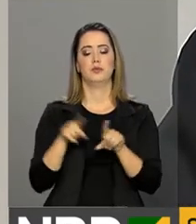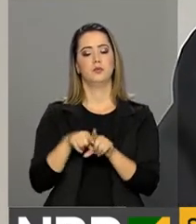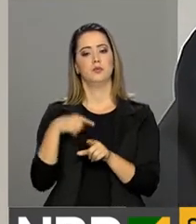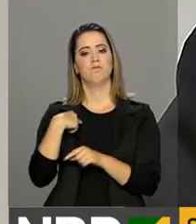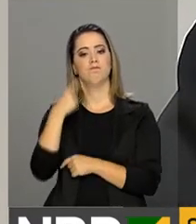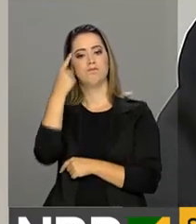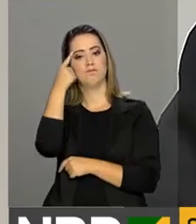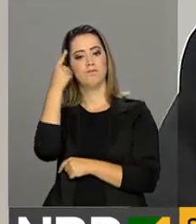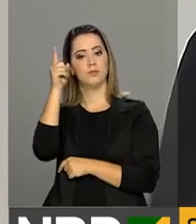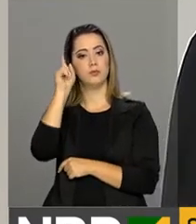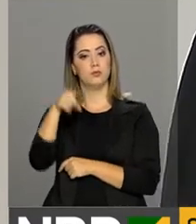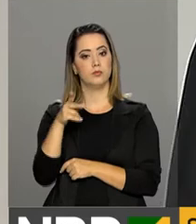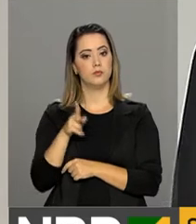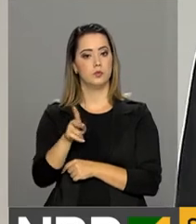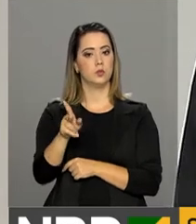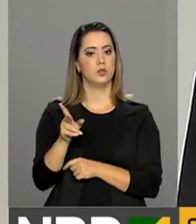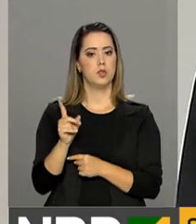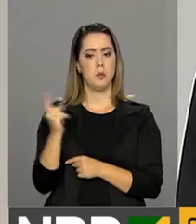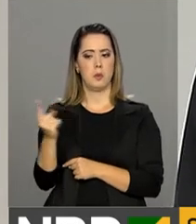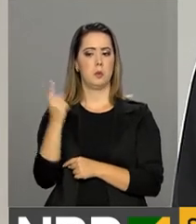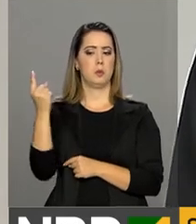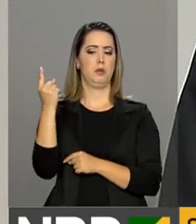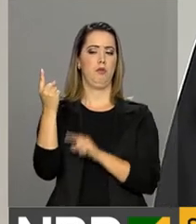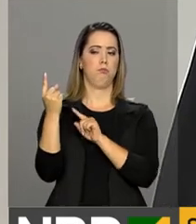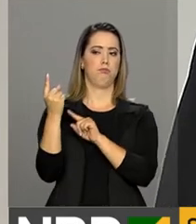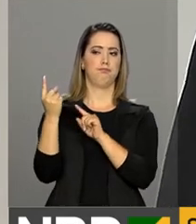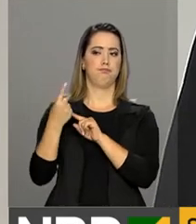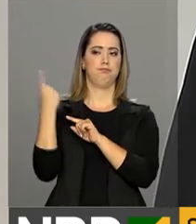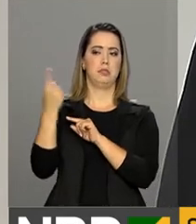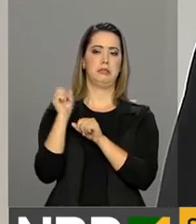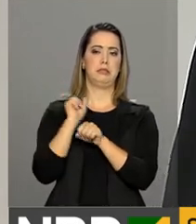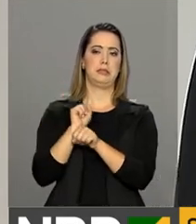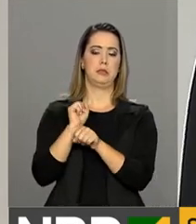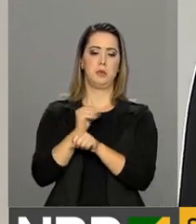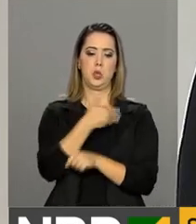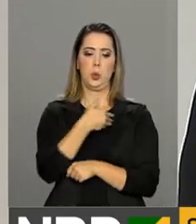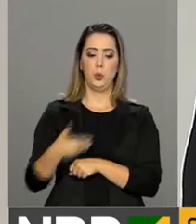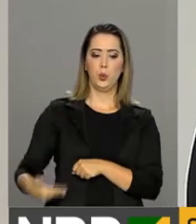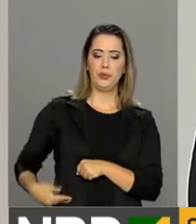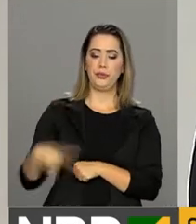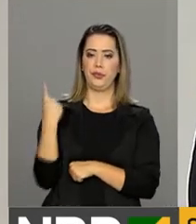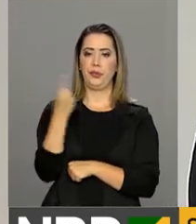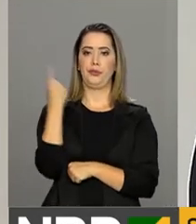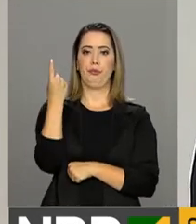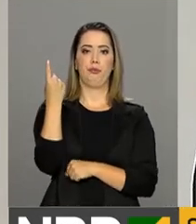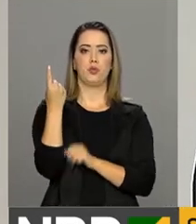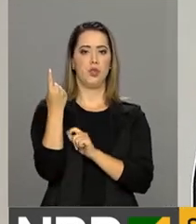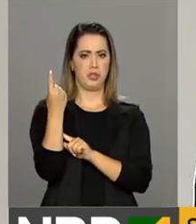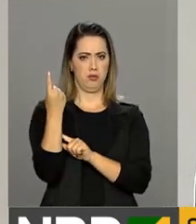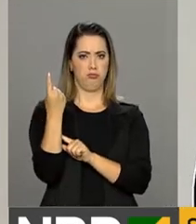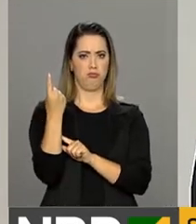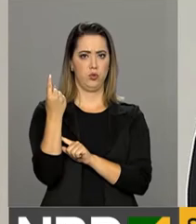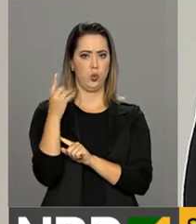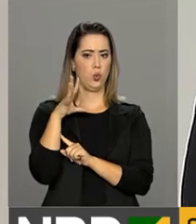consciência é sempre muito centralizadora as ruas esperam que o governo faça tudo